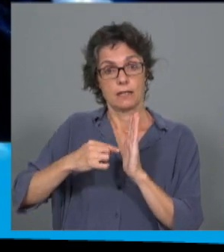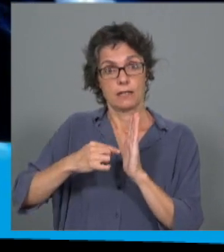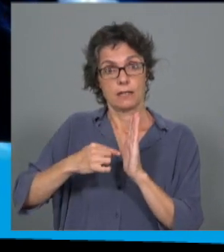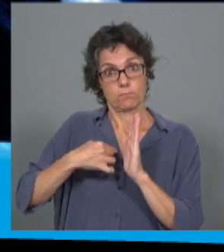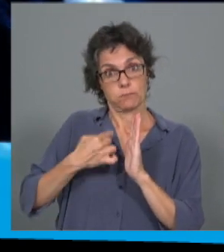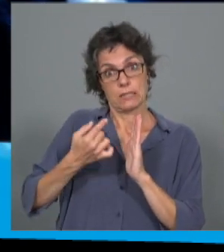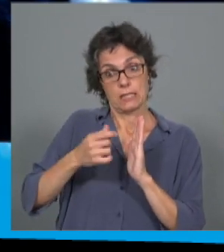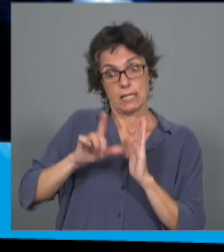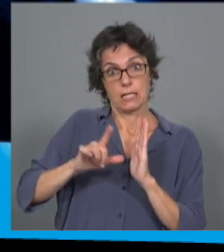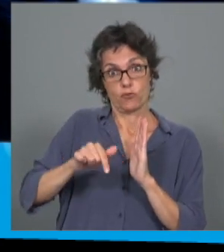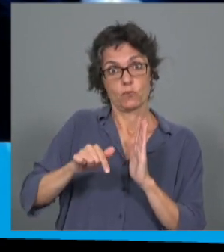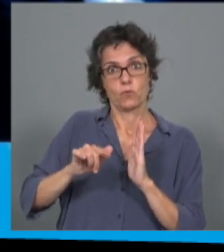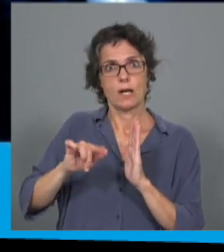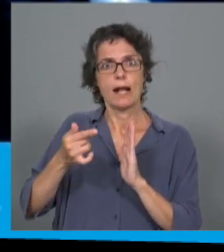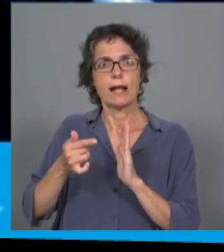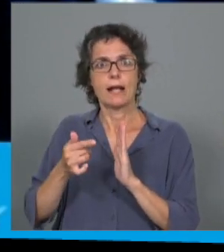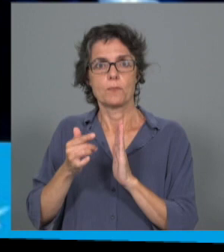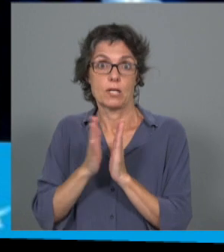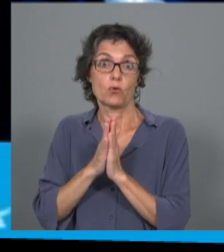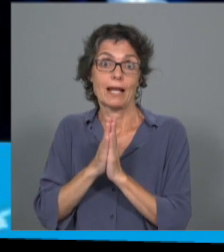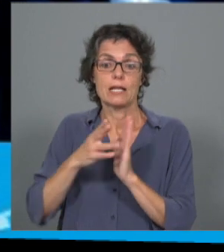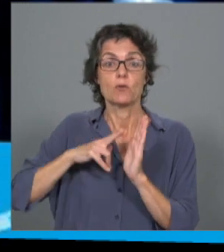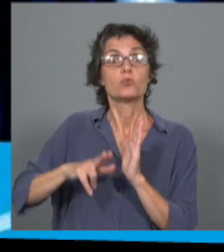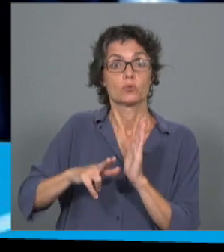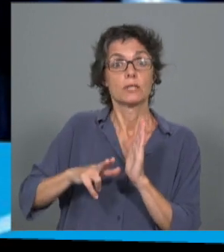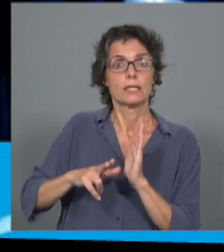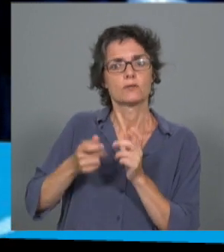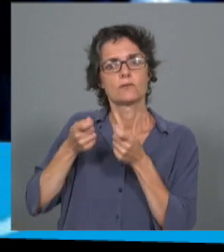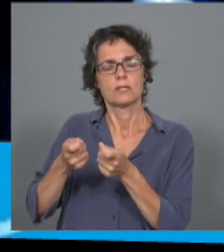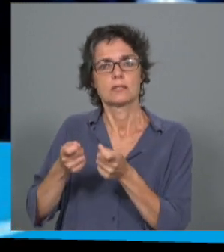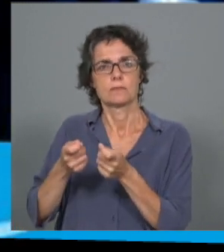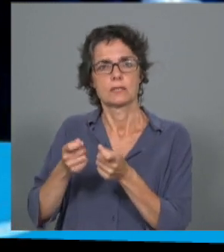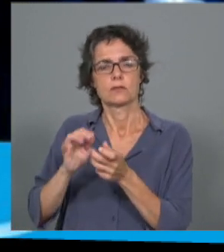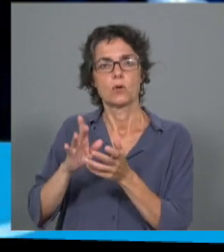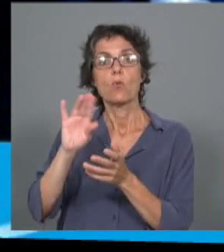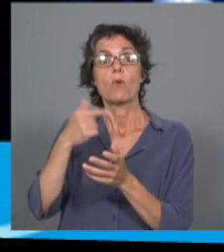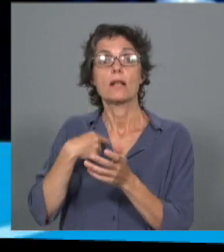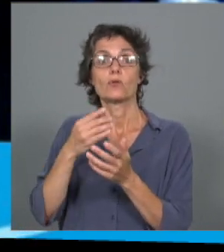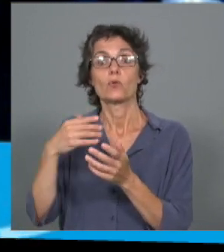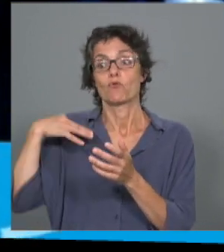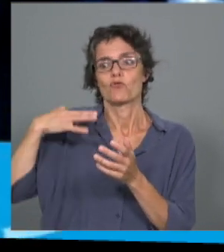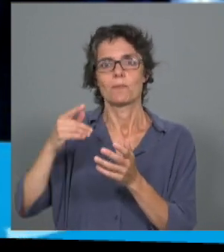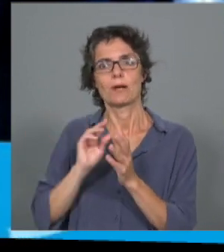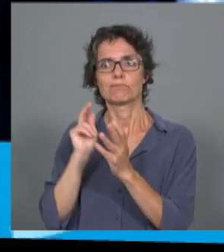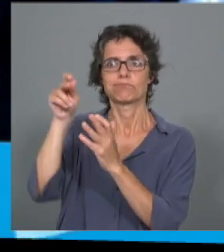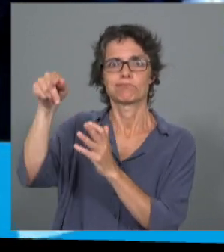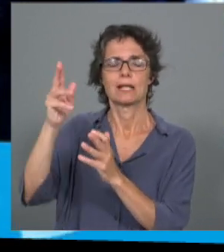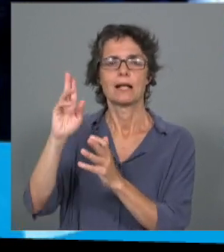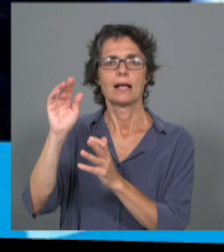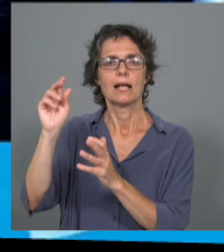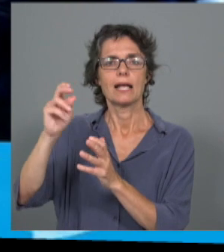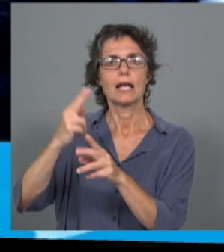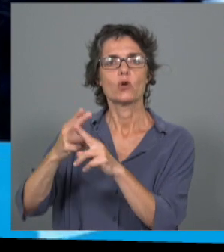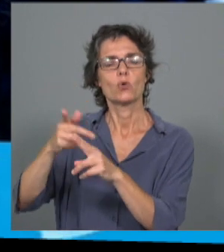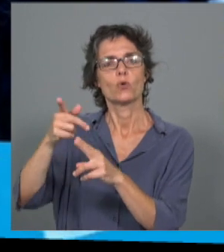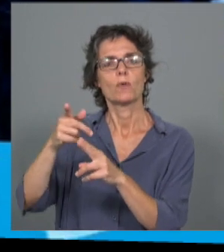Lisboa, da Igreja Portuguesa, e como me foi dito, quando eu fui enviado para Roma, nós devemos ver também a teologia como um